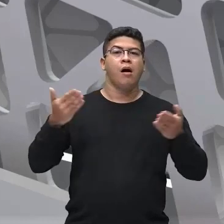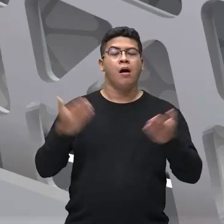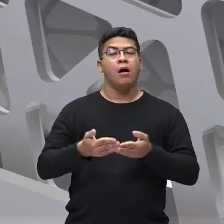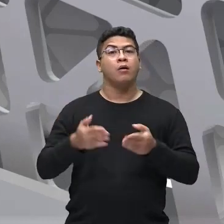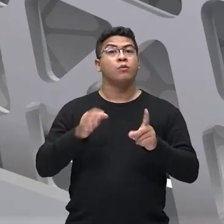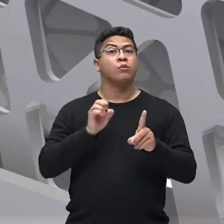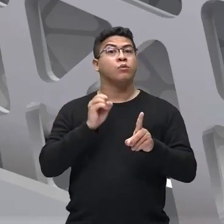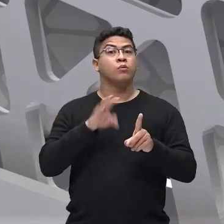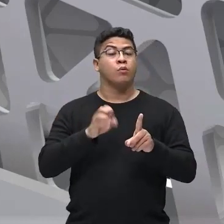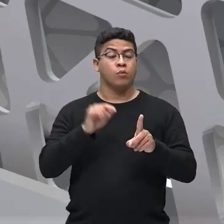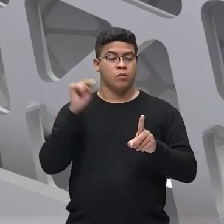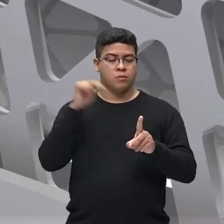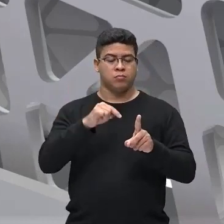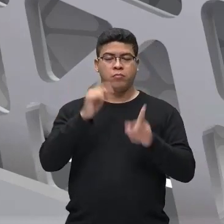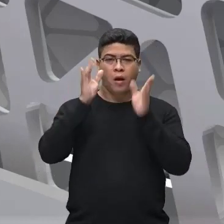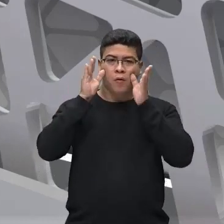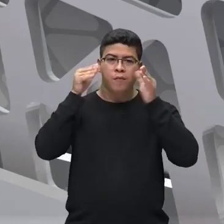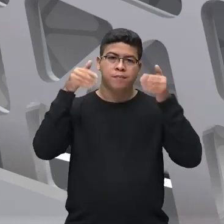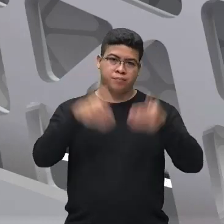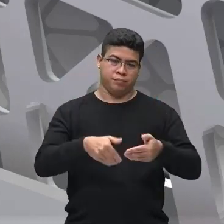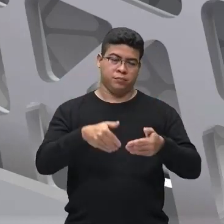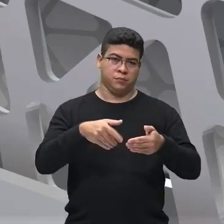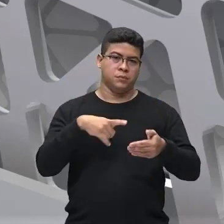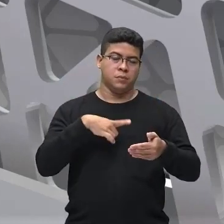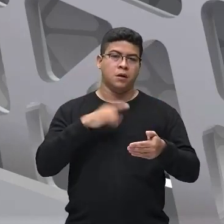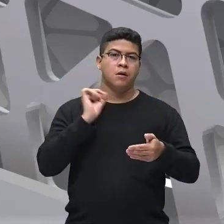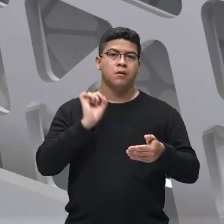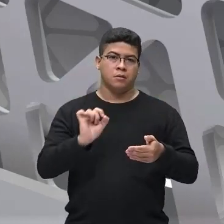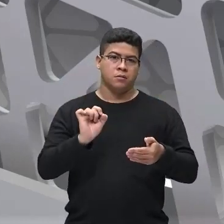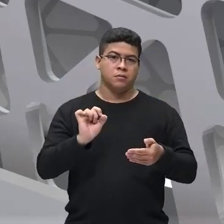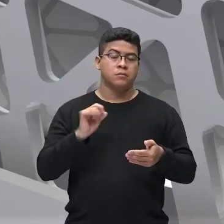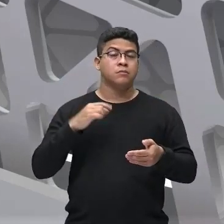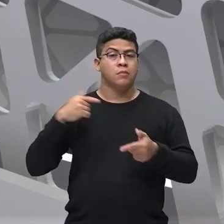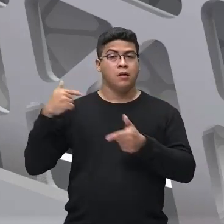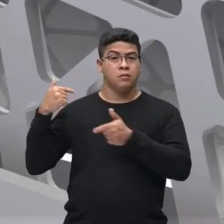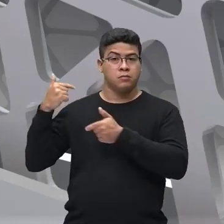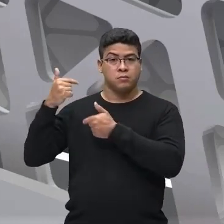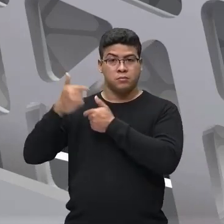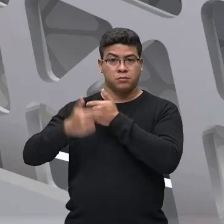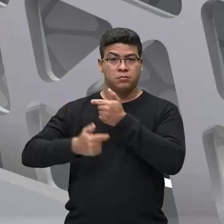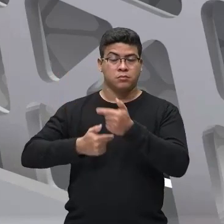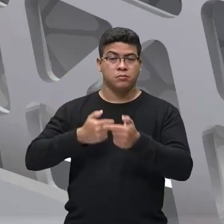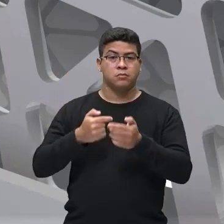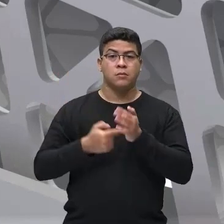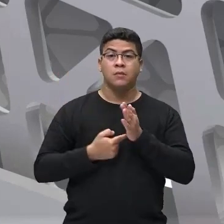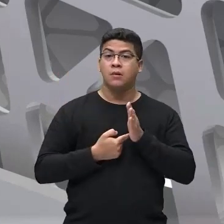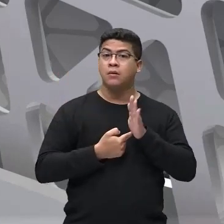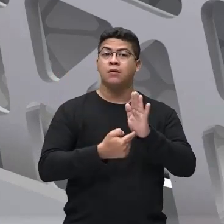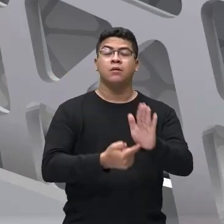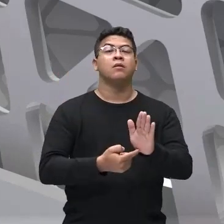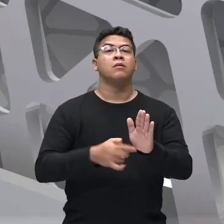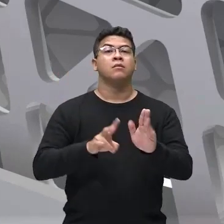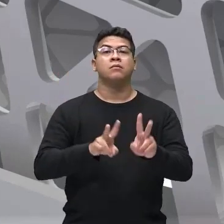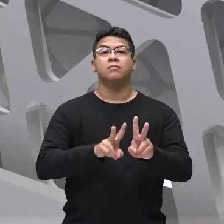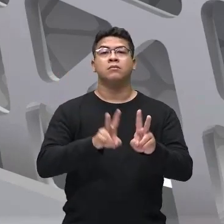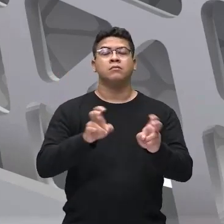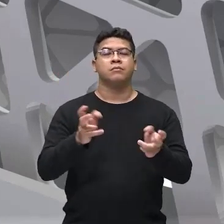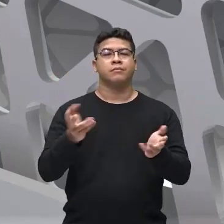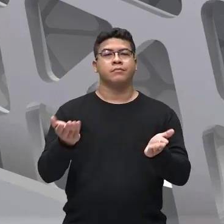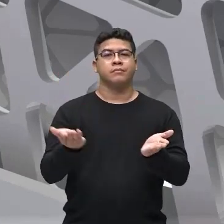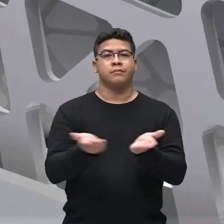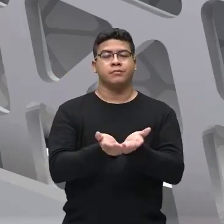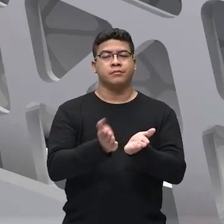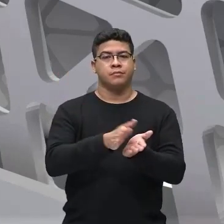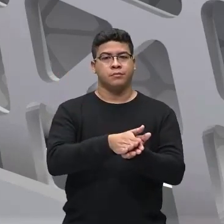da sua religião, através da tradição que é colocada nos seus livros religiosos